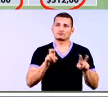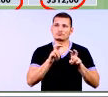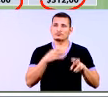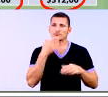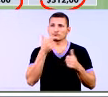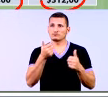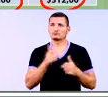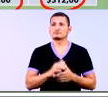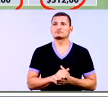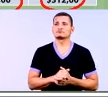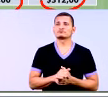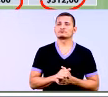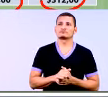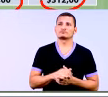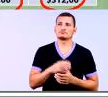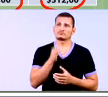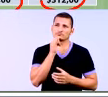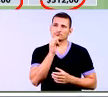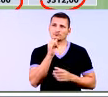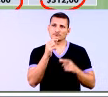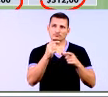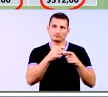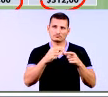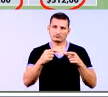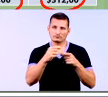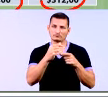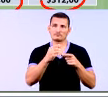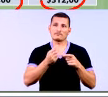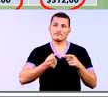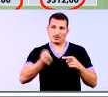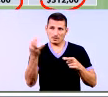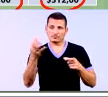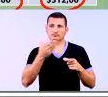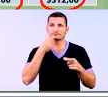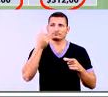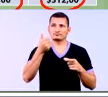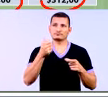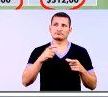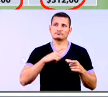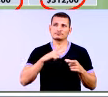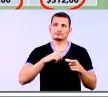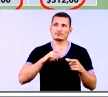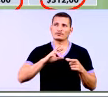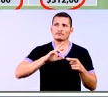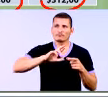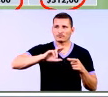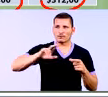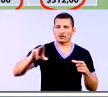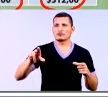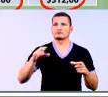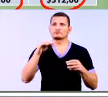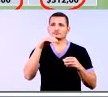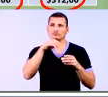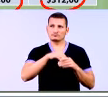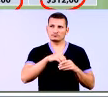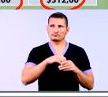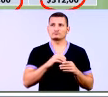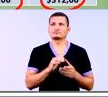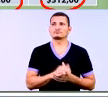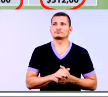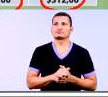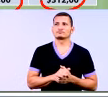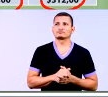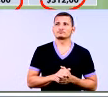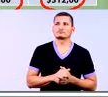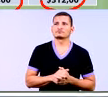melhor. Na prática, eu tenho processadores físicos dentro. Aqui eu tenho 2, aqui eu já passo a ter 4 e aqui eu